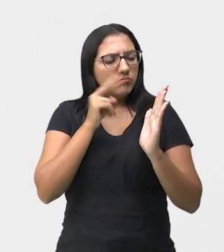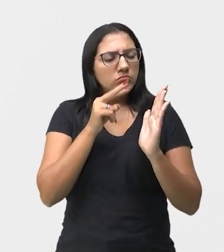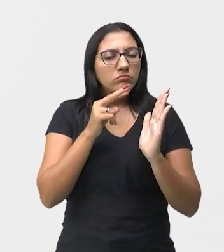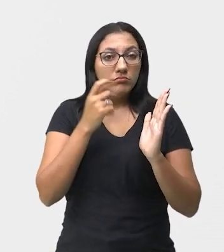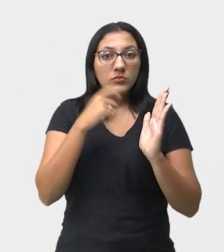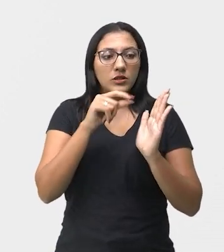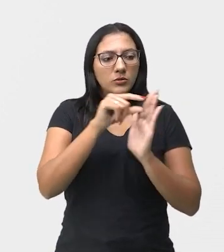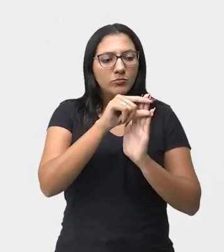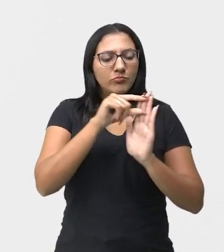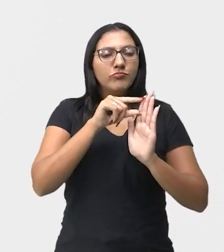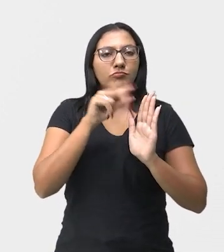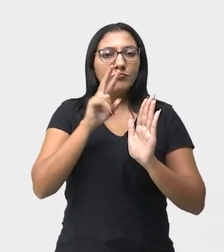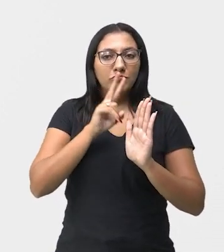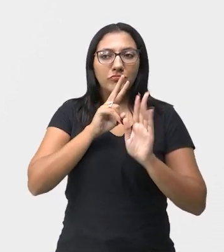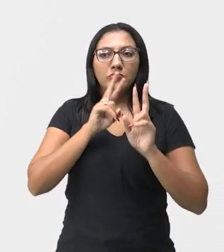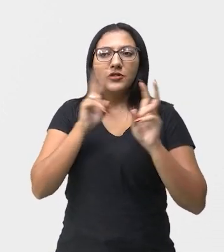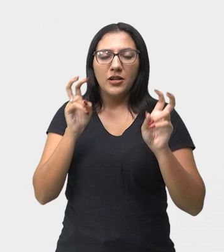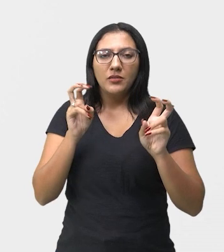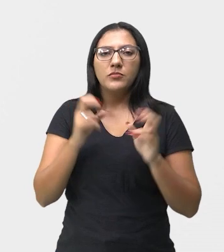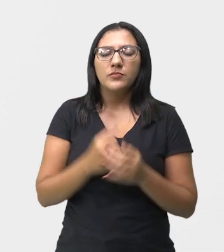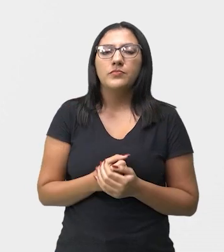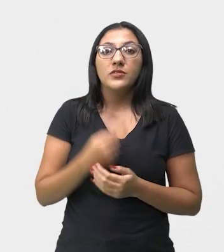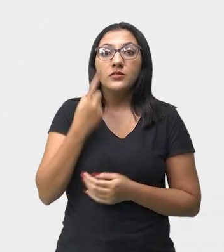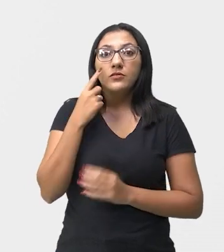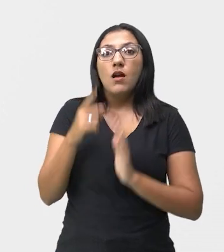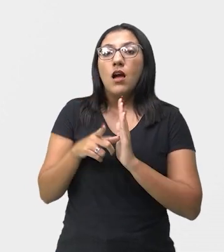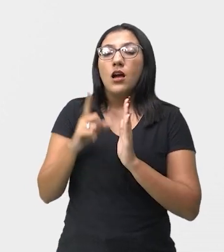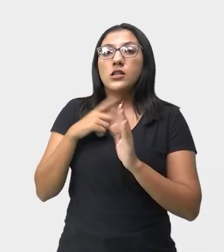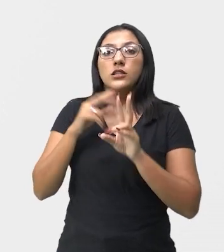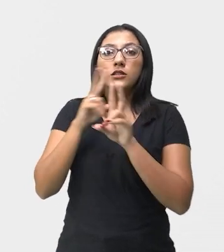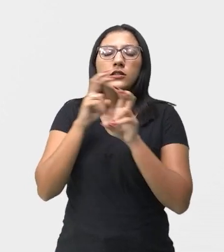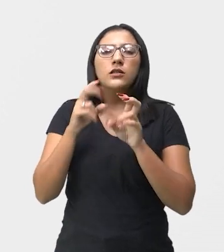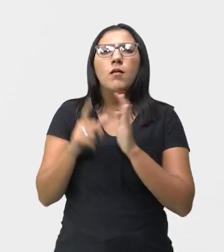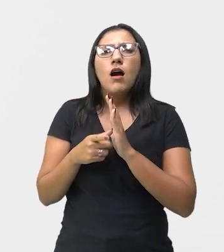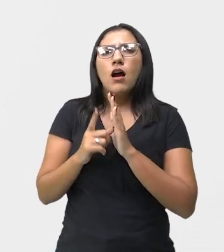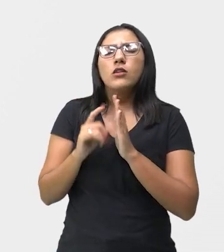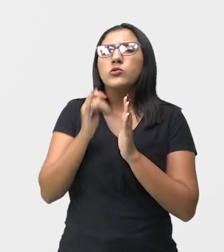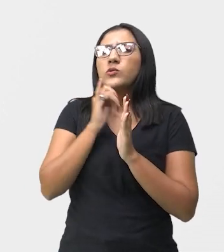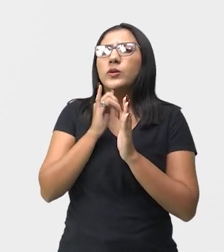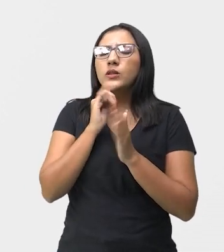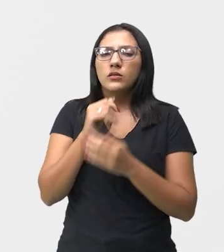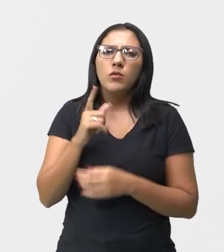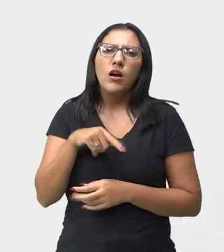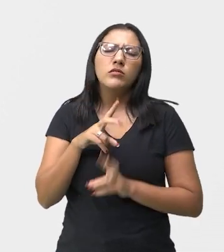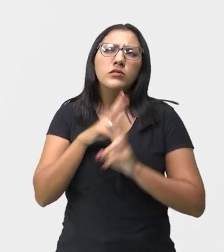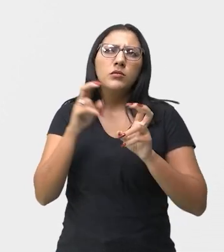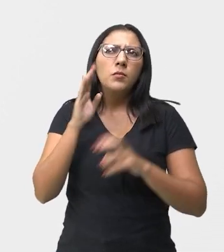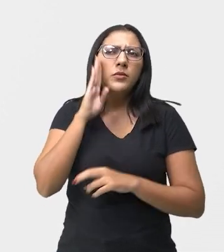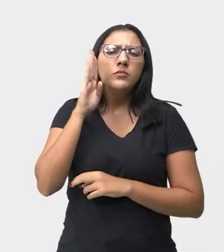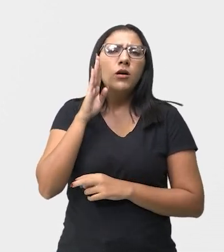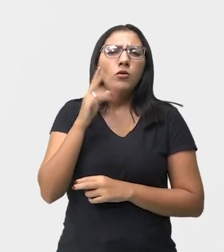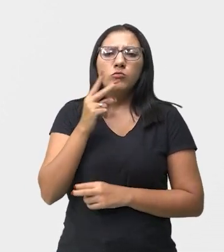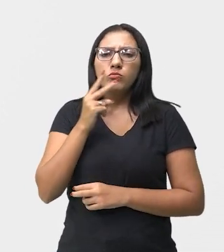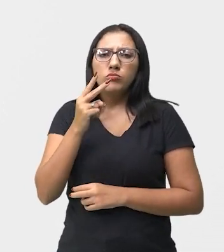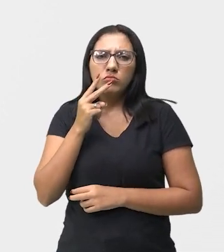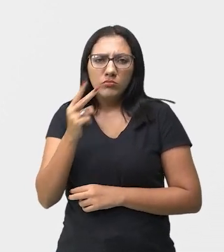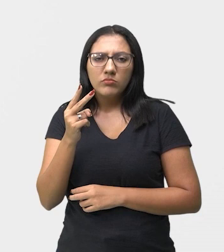nosso infográfico demonstre, contenha ali algum tipo de título, correto?